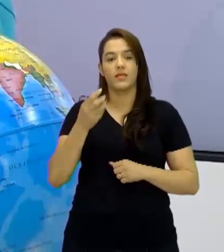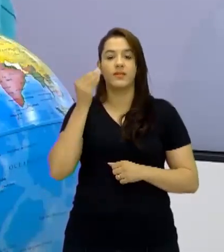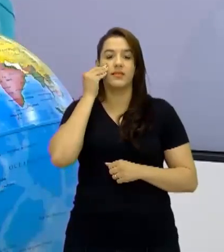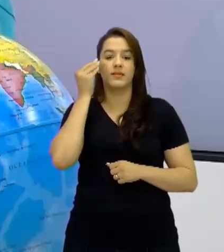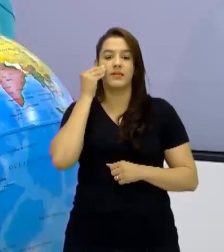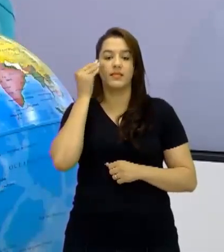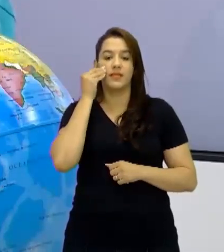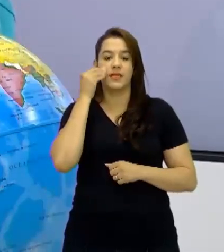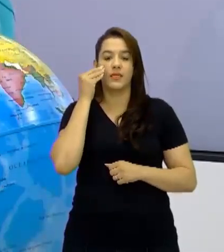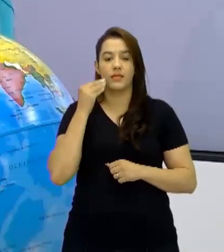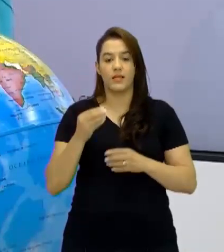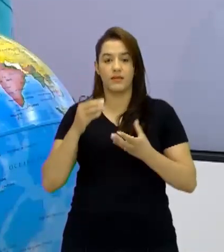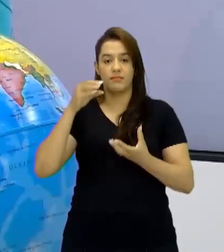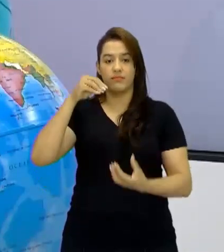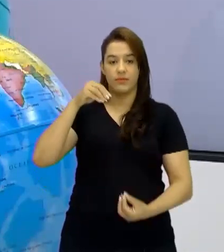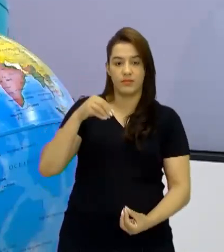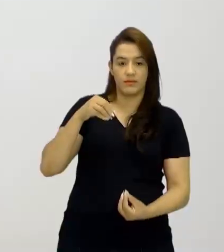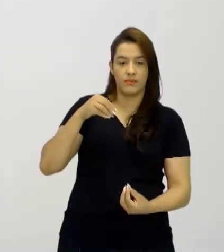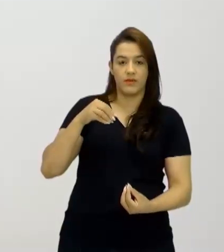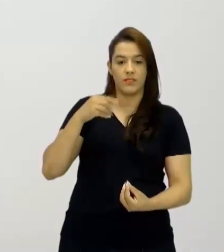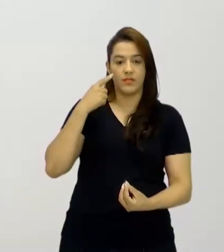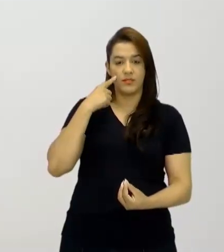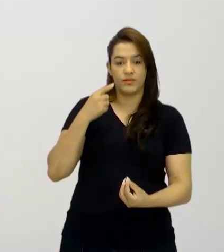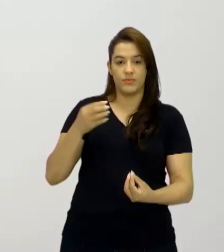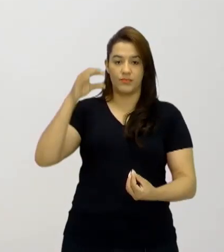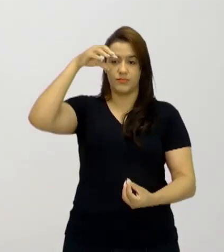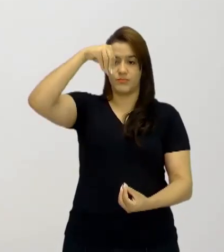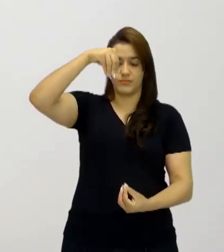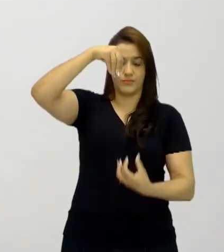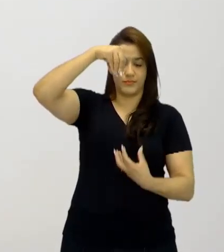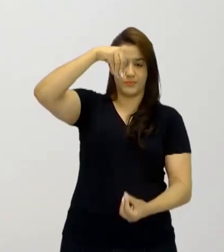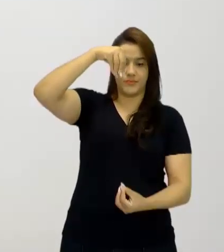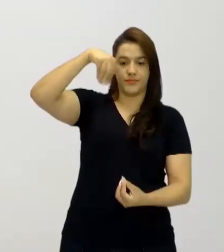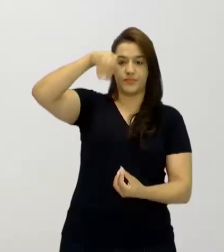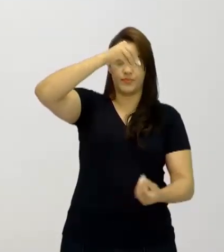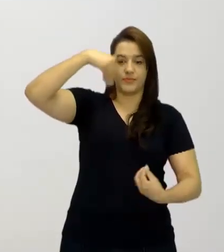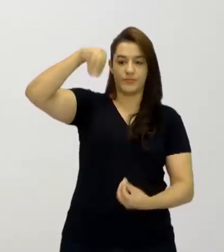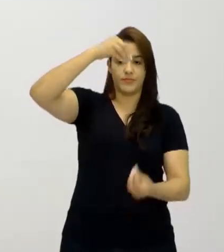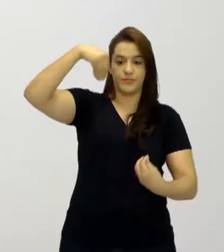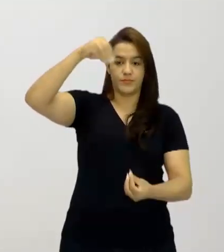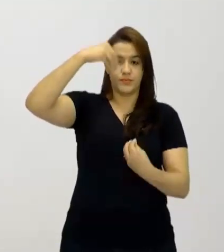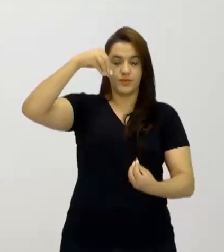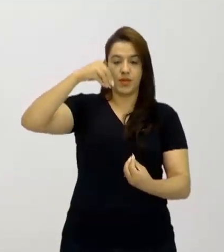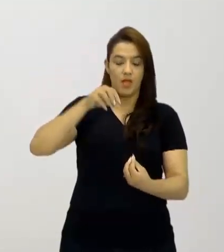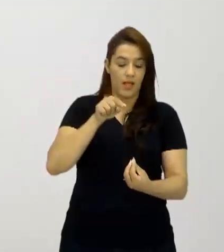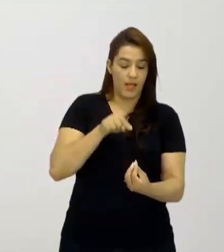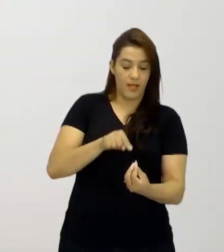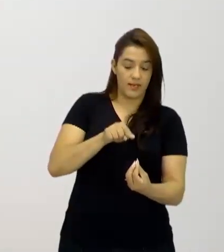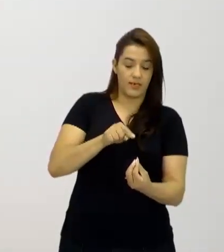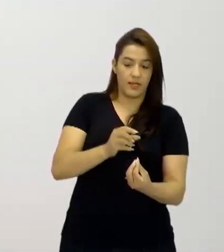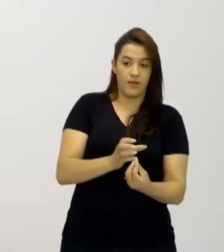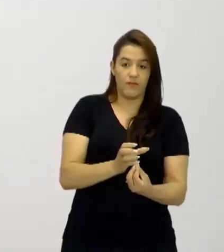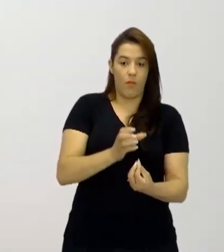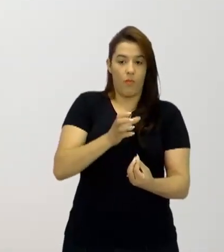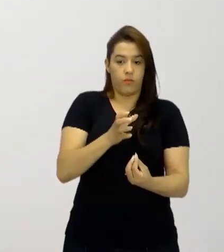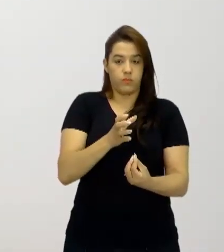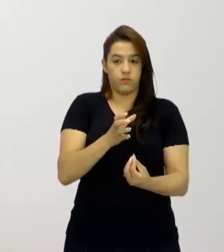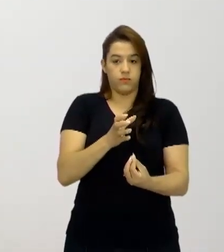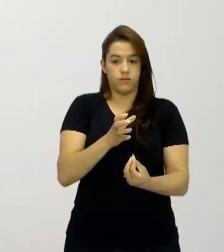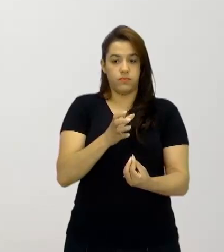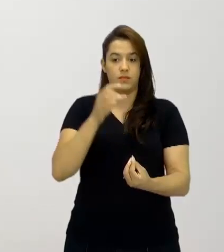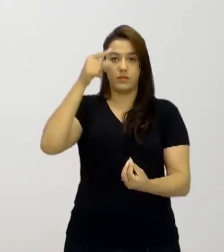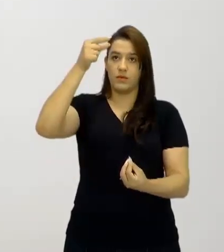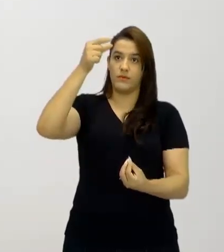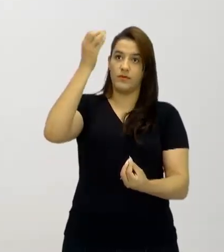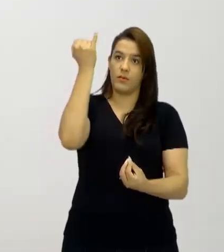no ponto de giro, tá vendo? Se eu prendo aqui nos polos, tá vendo? Isso é interessante a gente entender, Porque